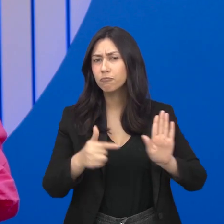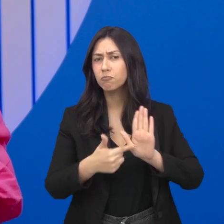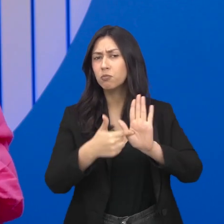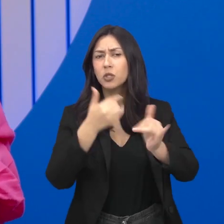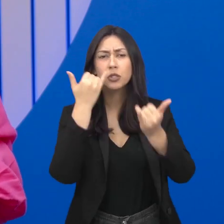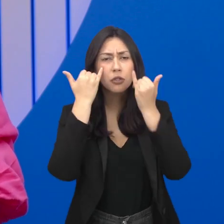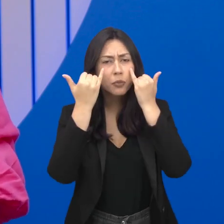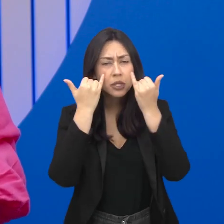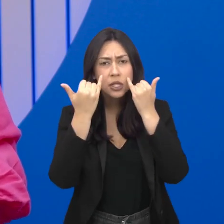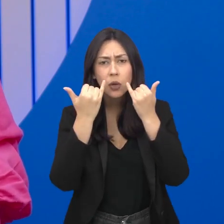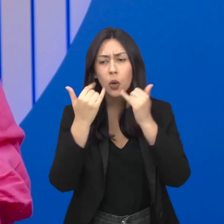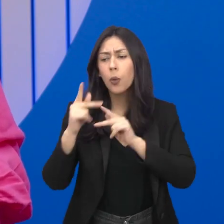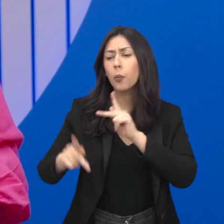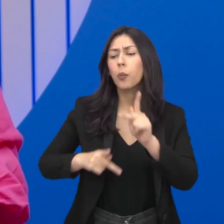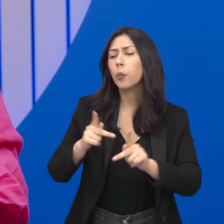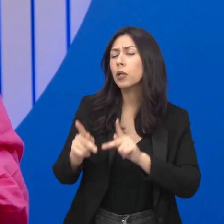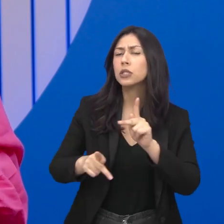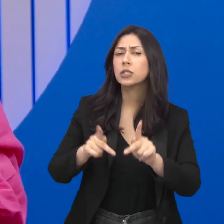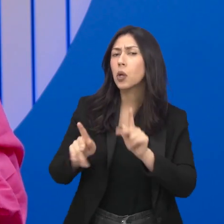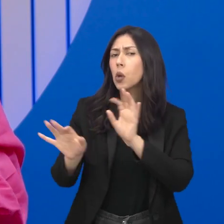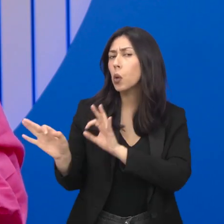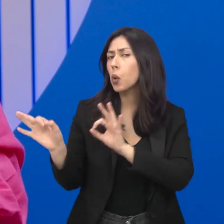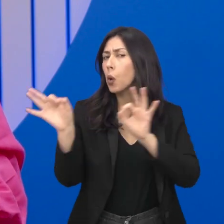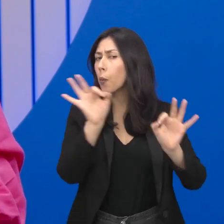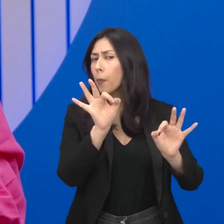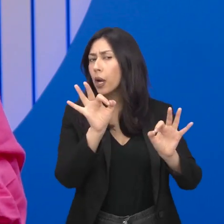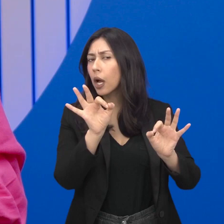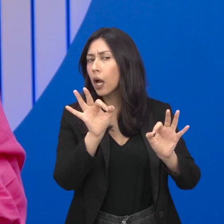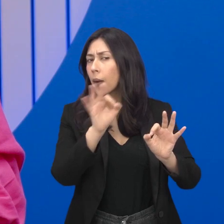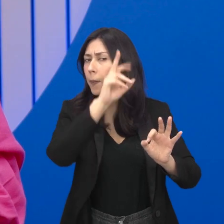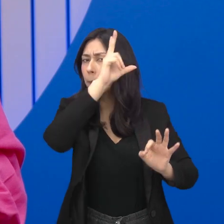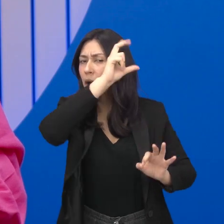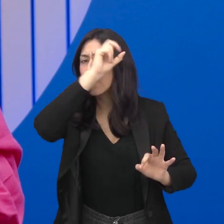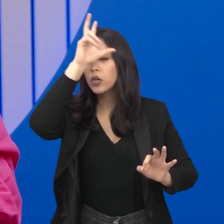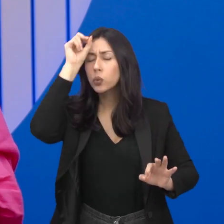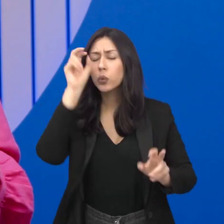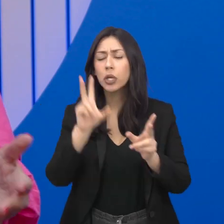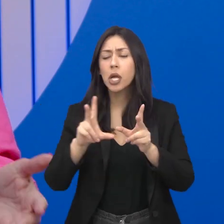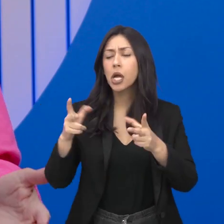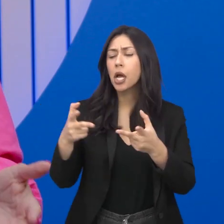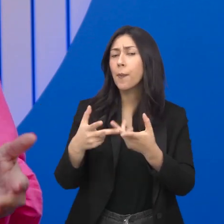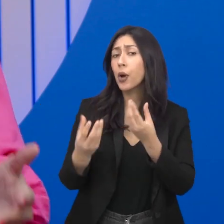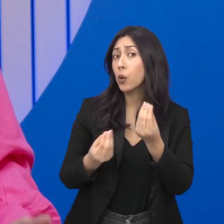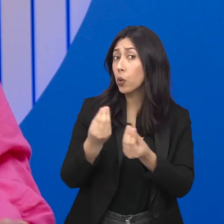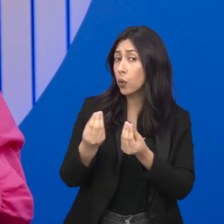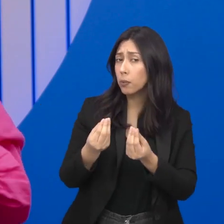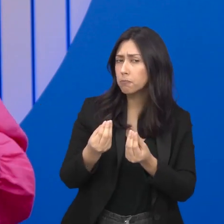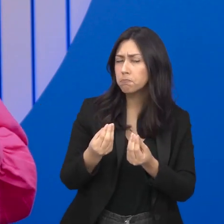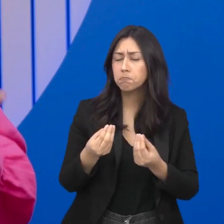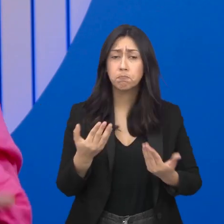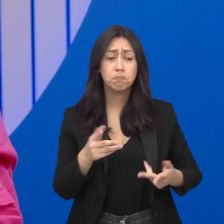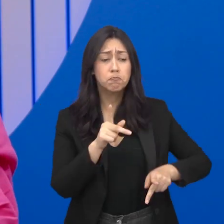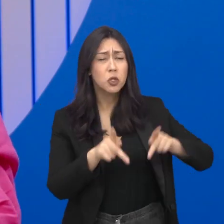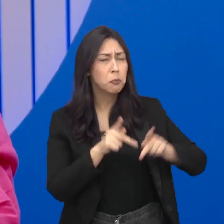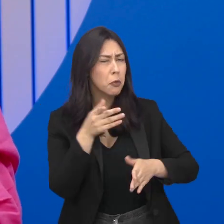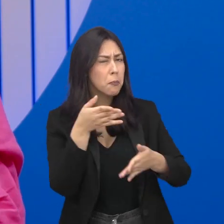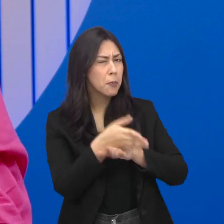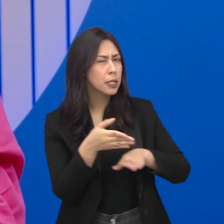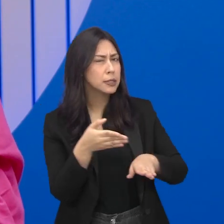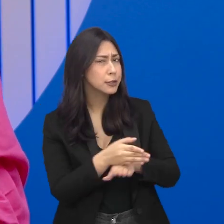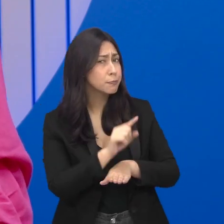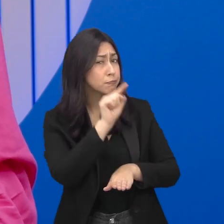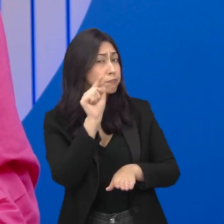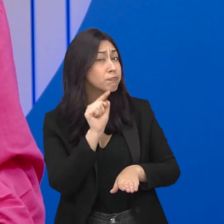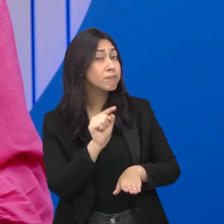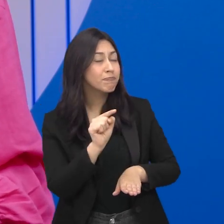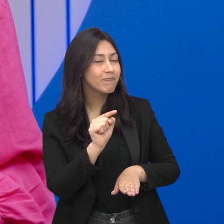a população pode acompanhar as ações do poder público? E será que nós temos uma sociedade ativa? Bom,